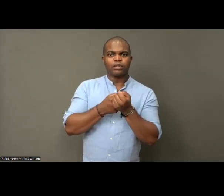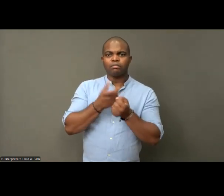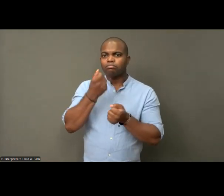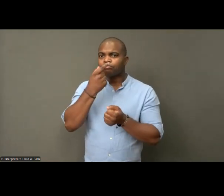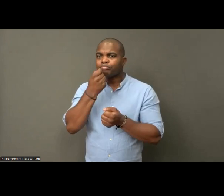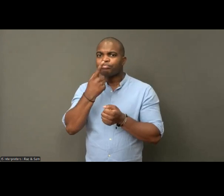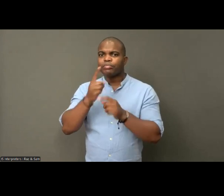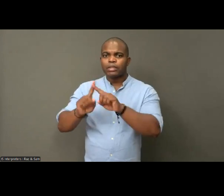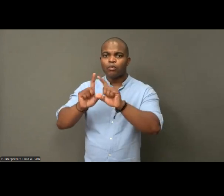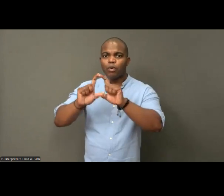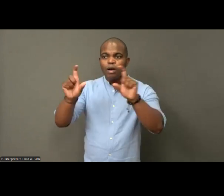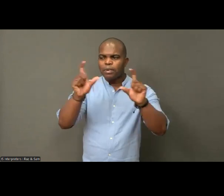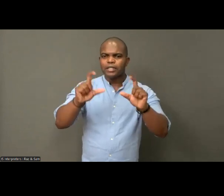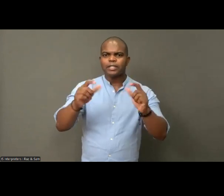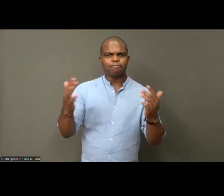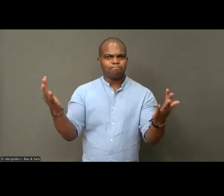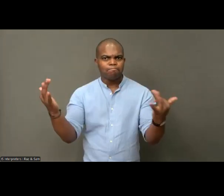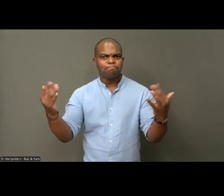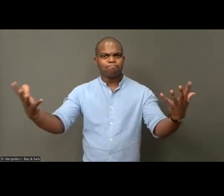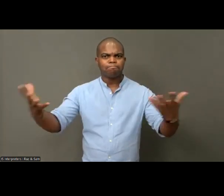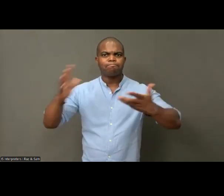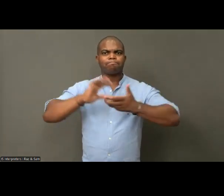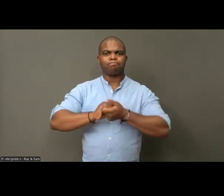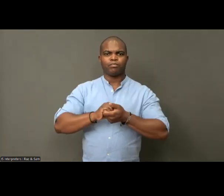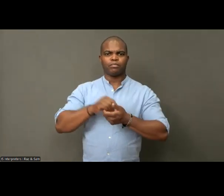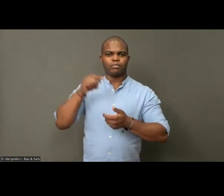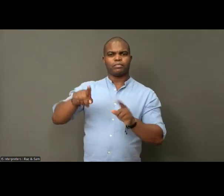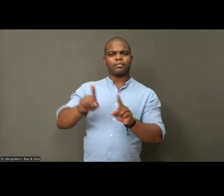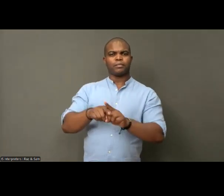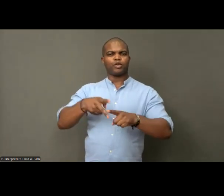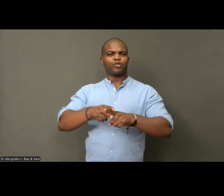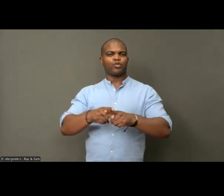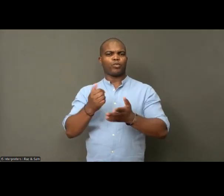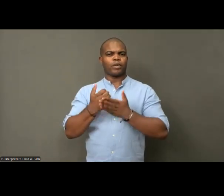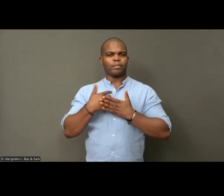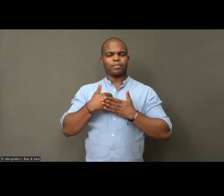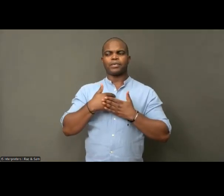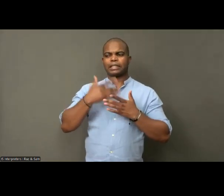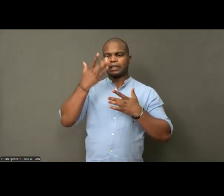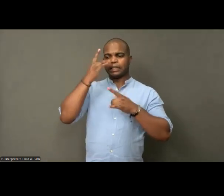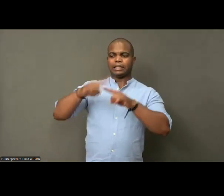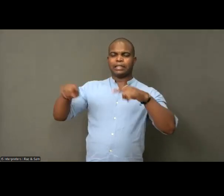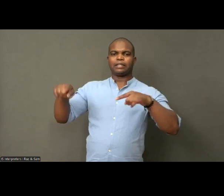grupos e que leva à criação de ferramentas.